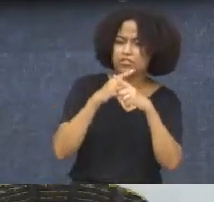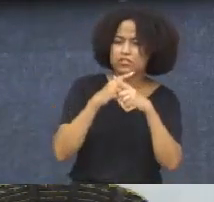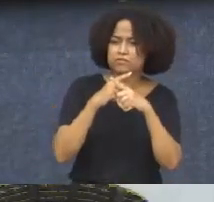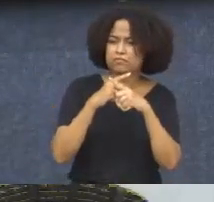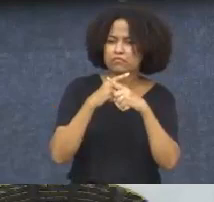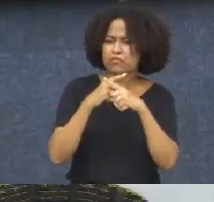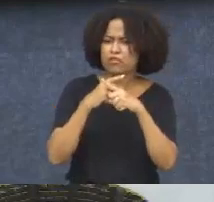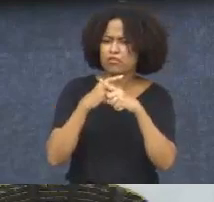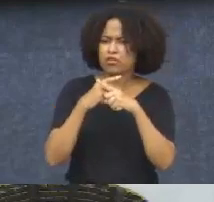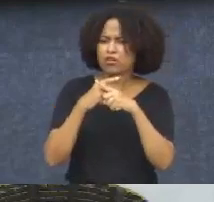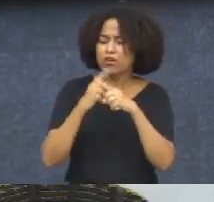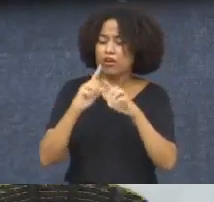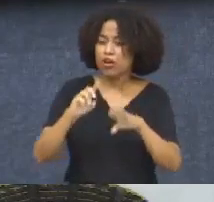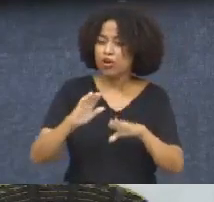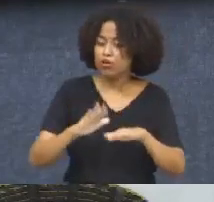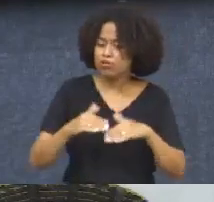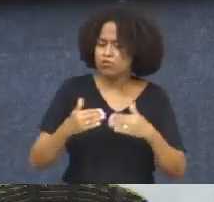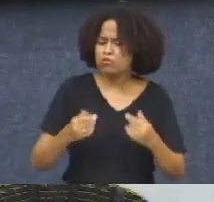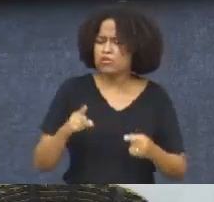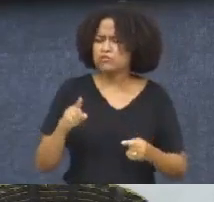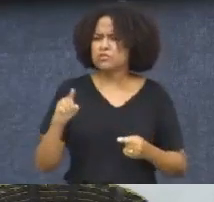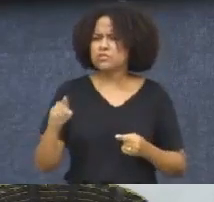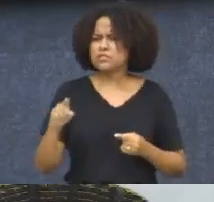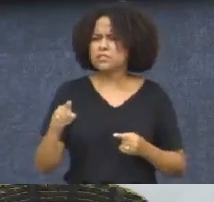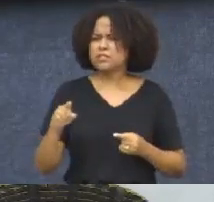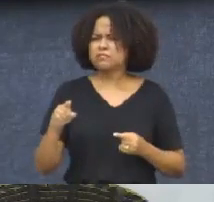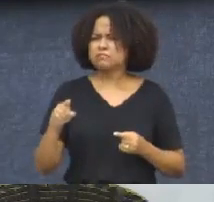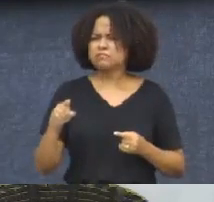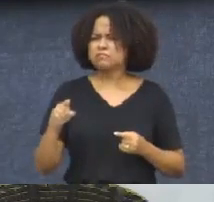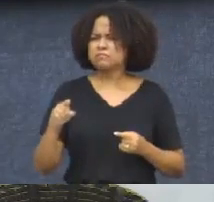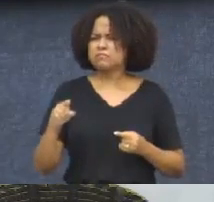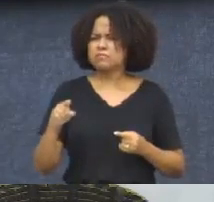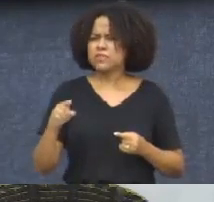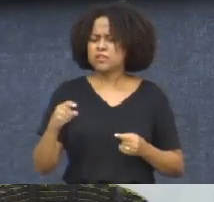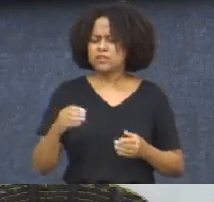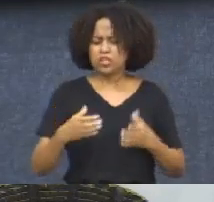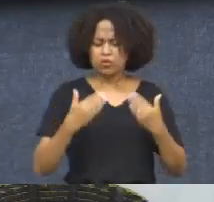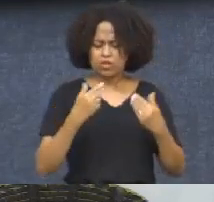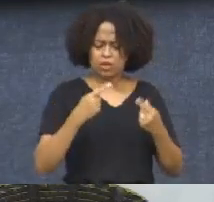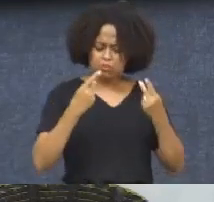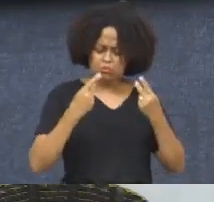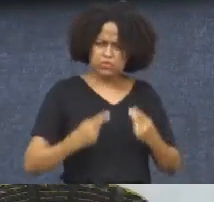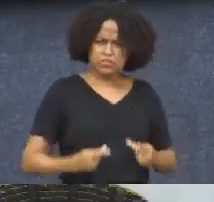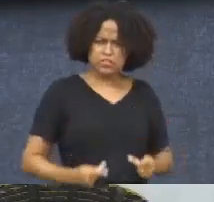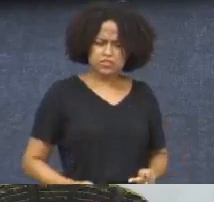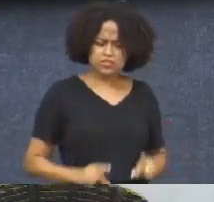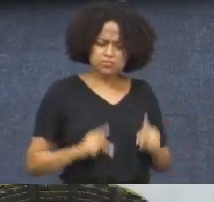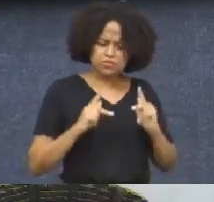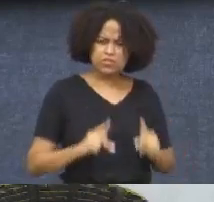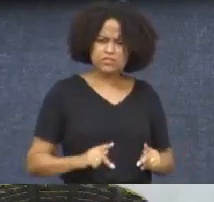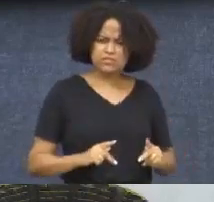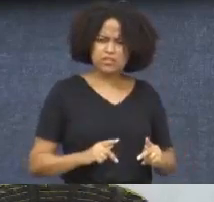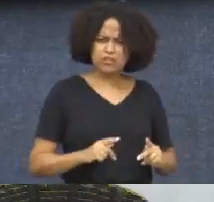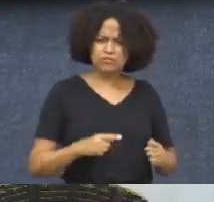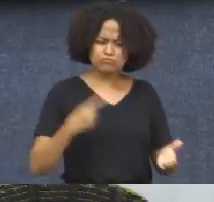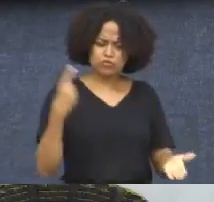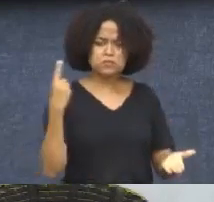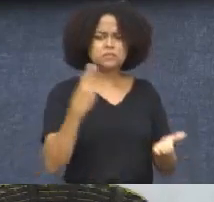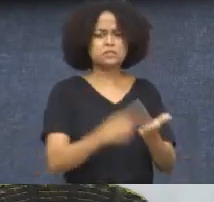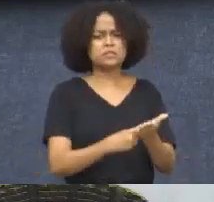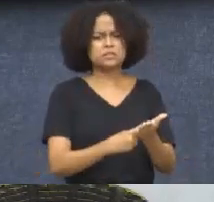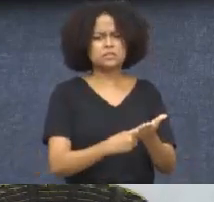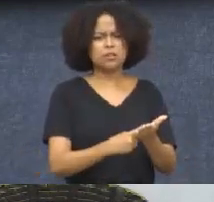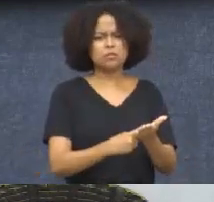você está num papel de decidir algo que pode impactar na vida dos outros, sobretudo quando você já